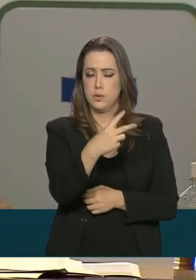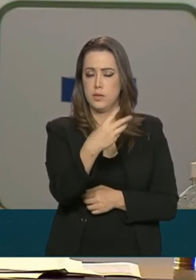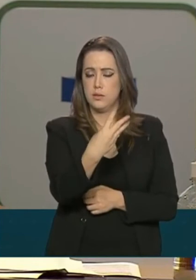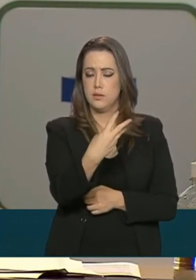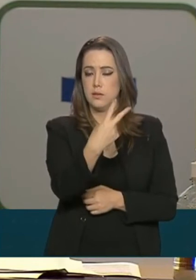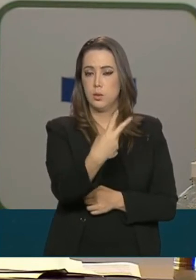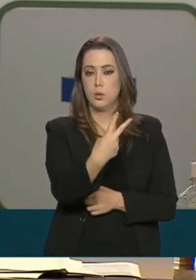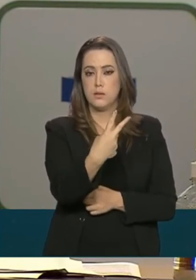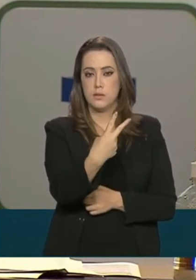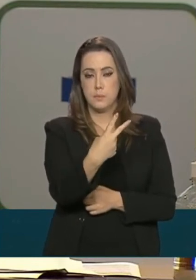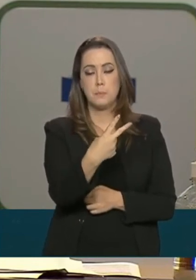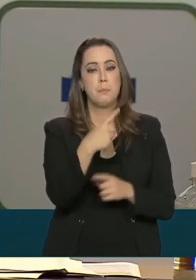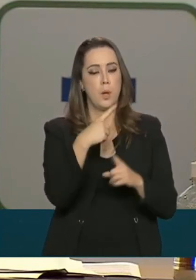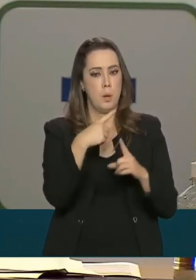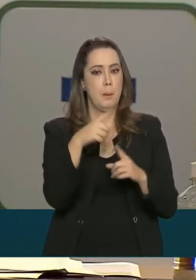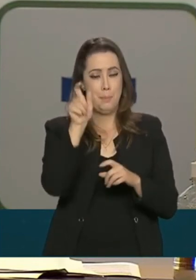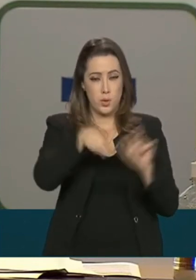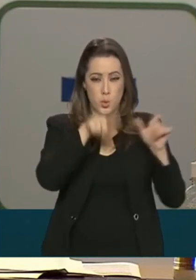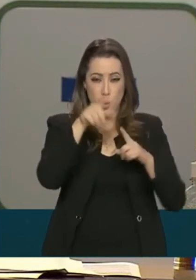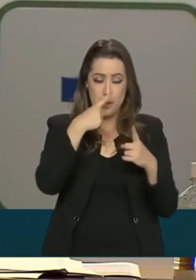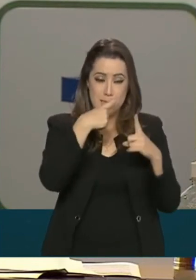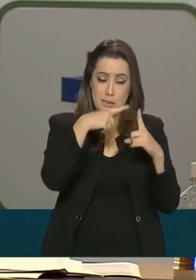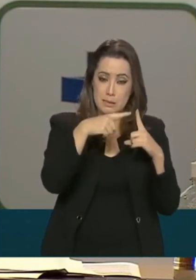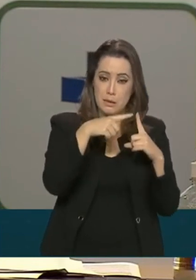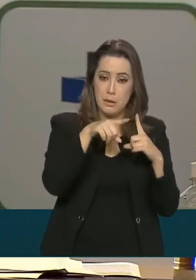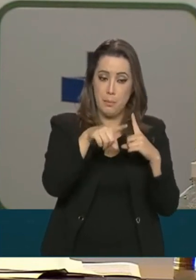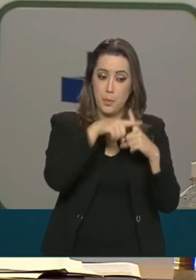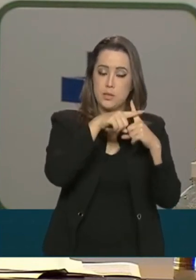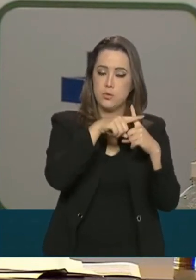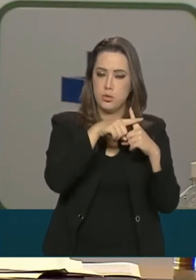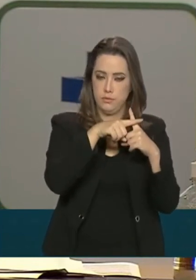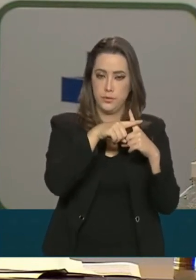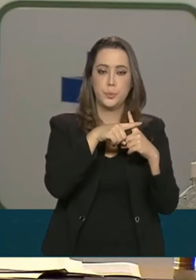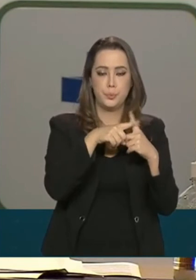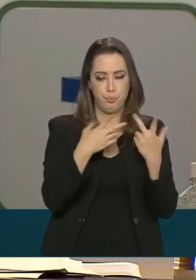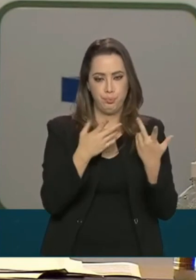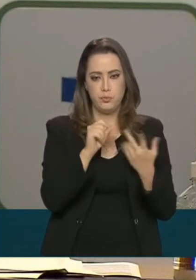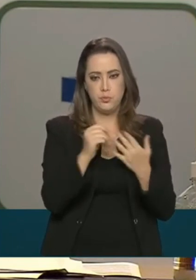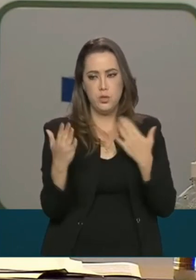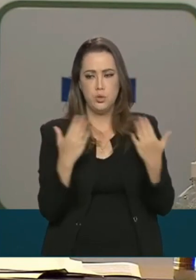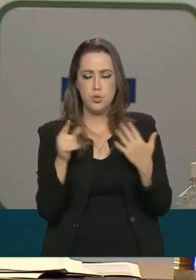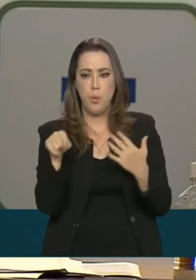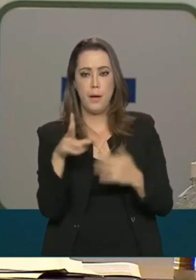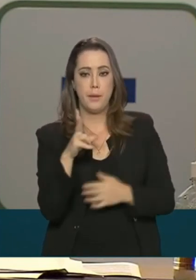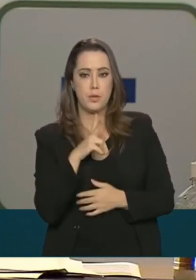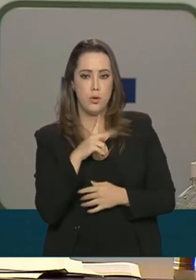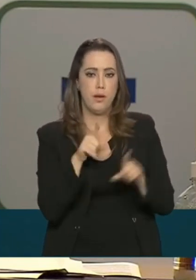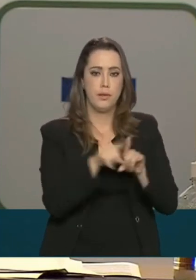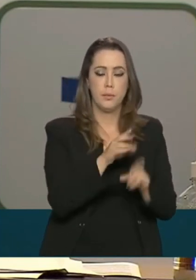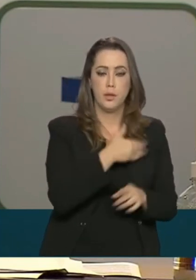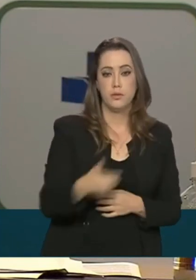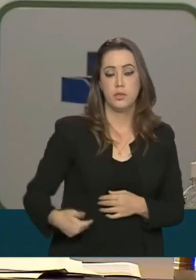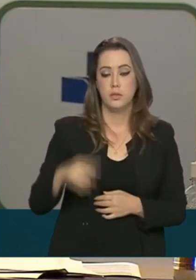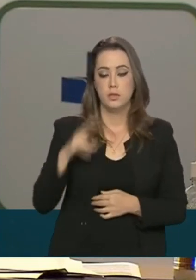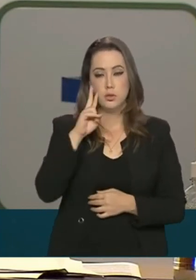705.232 exames positivos. Quando a gente avalia a positividade entre rede pública e privada, a rede pública